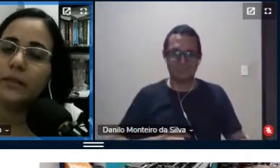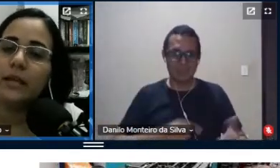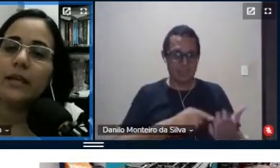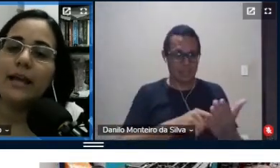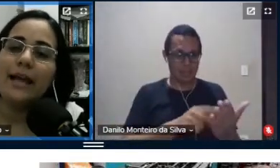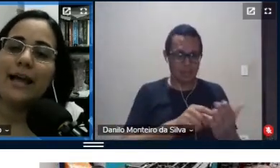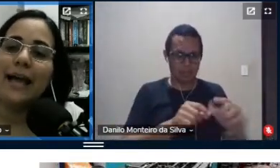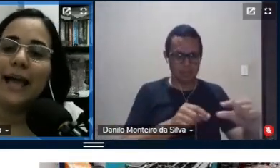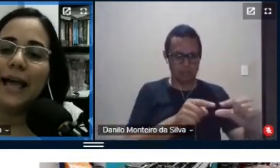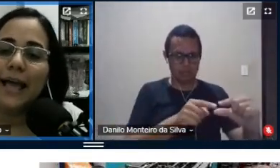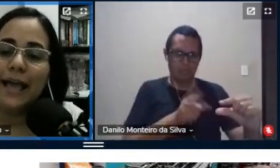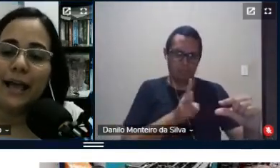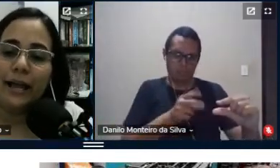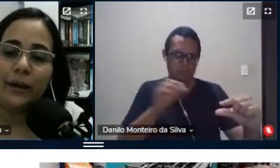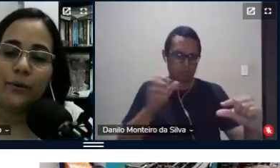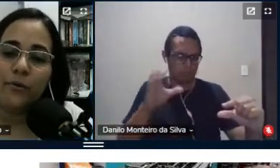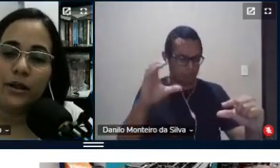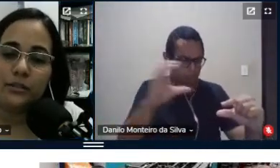certo?